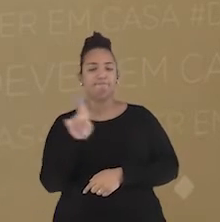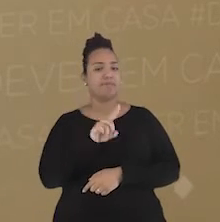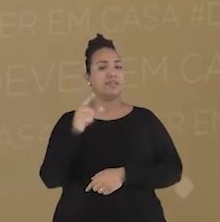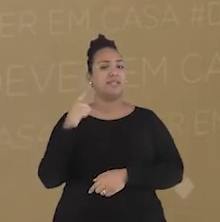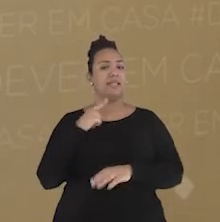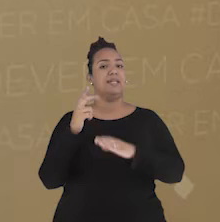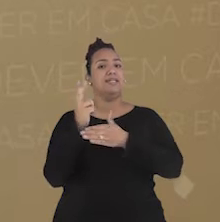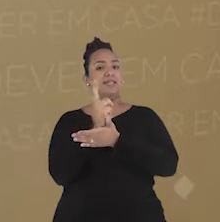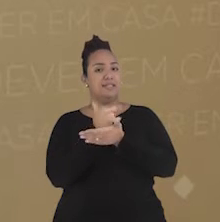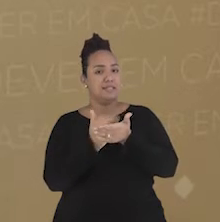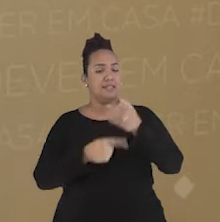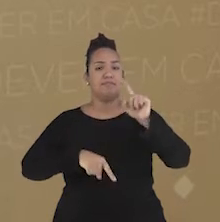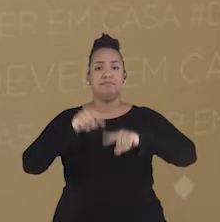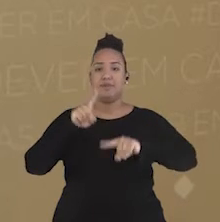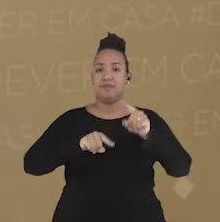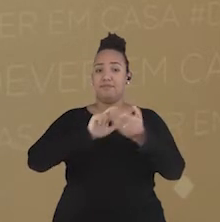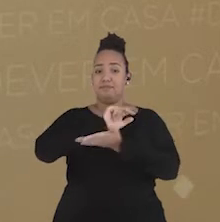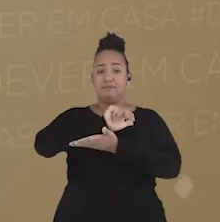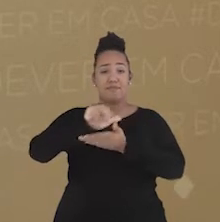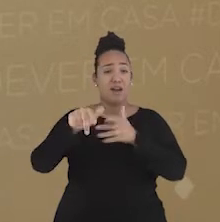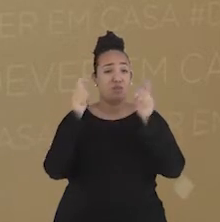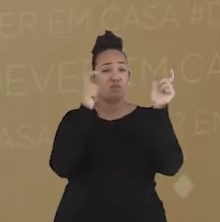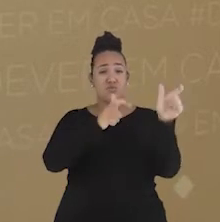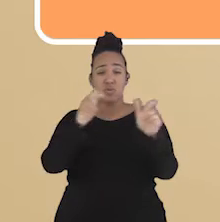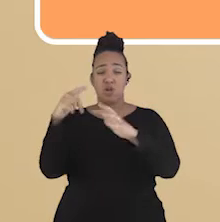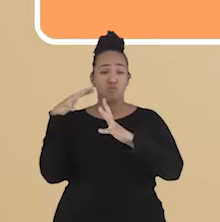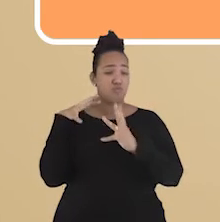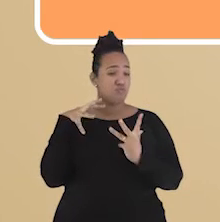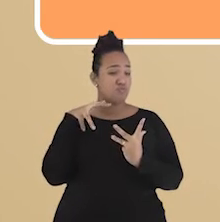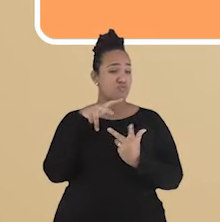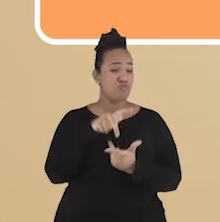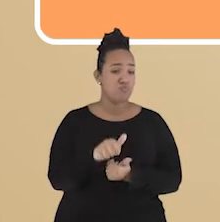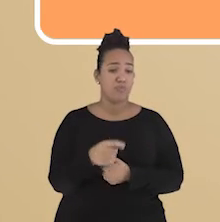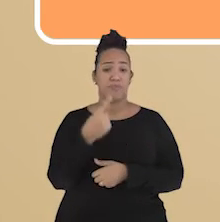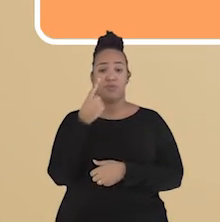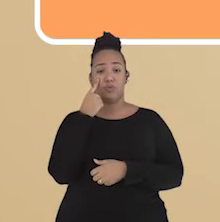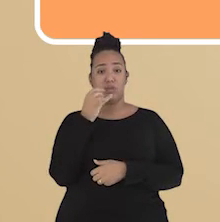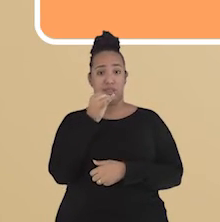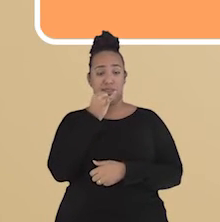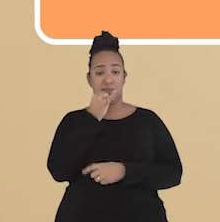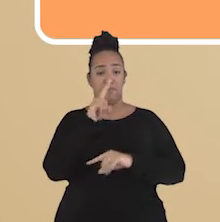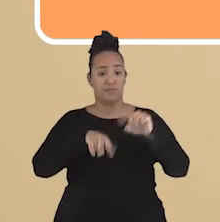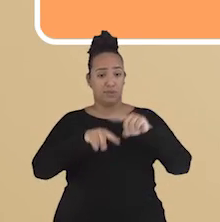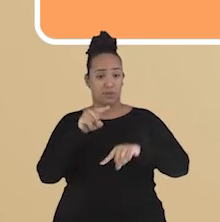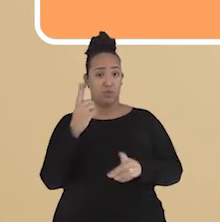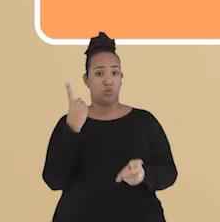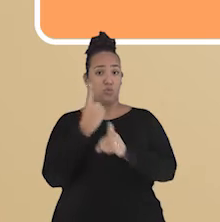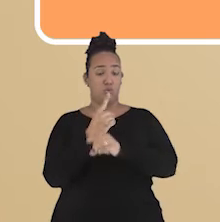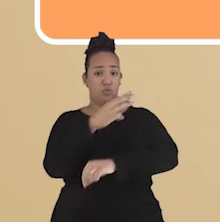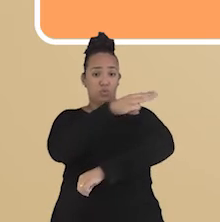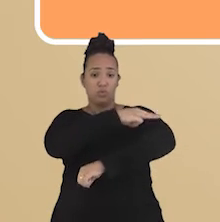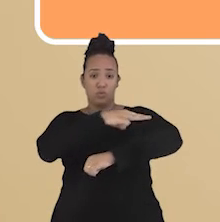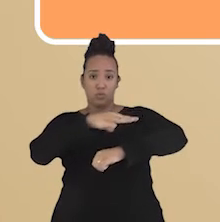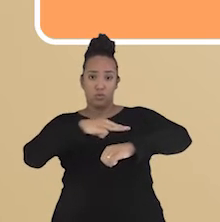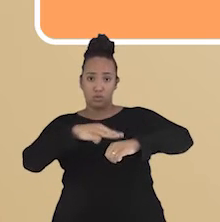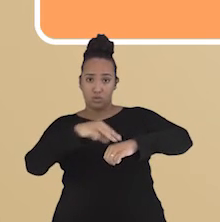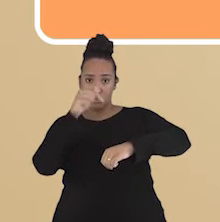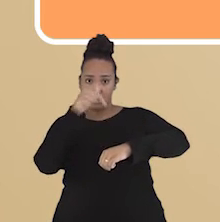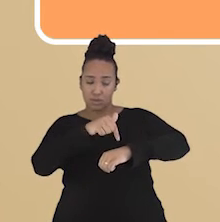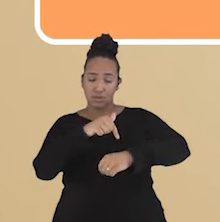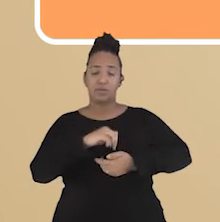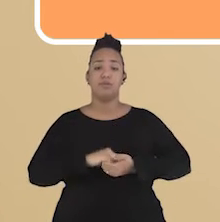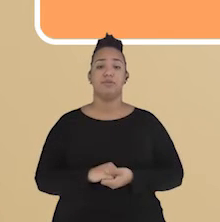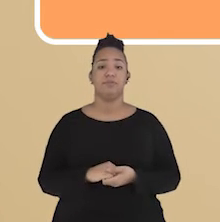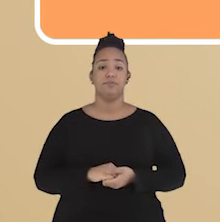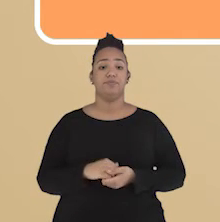vários desenhos e objetos em diferentes lugares do mundo, como os objetos encontrados na região da Mesopotâmia, atual ali na área do